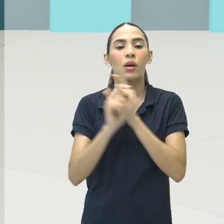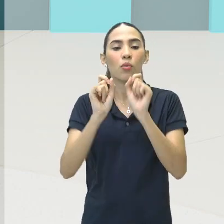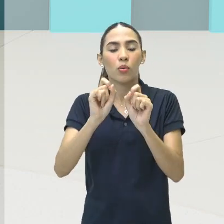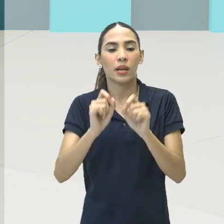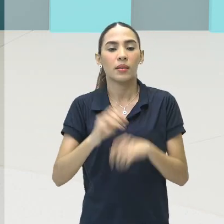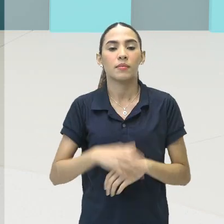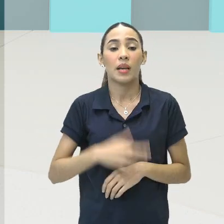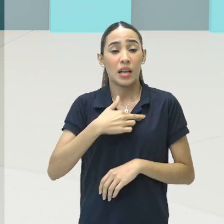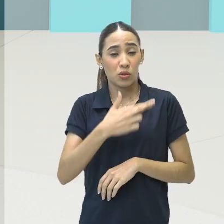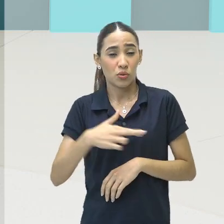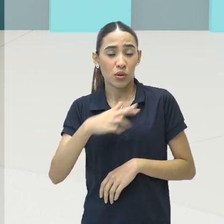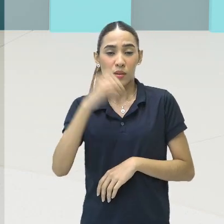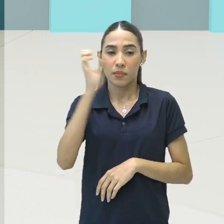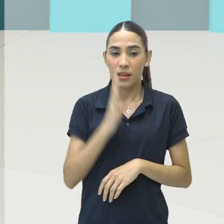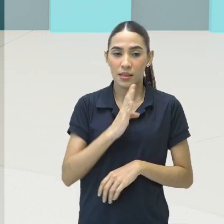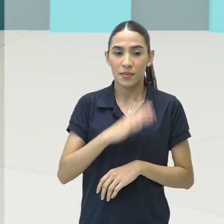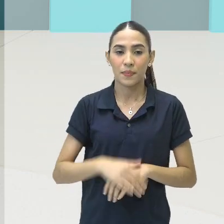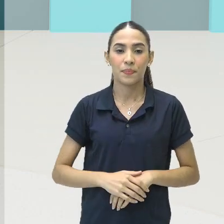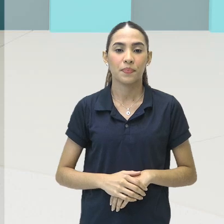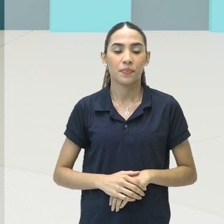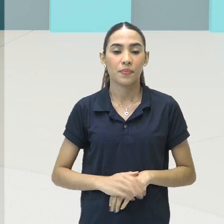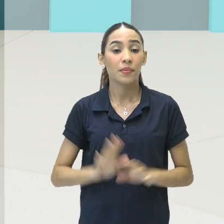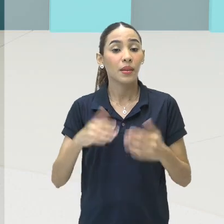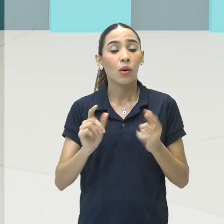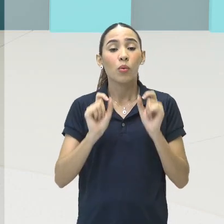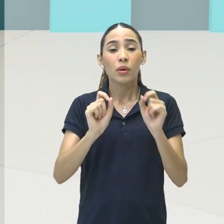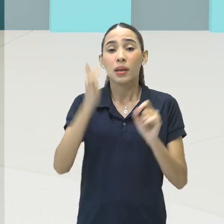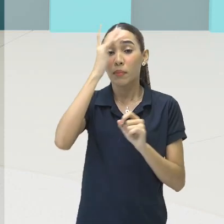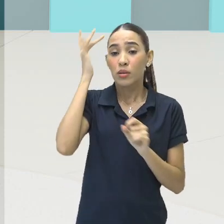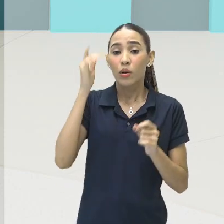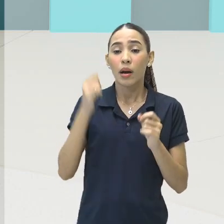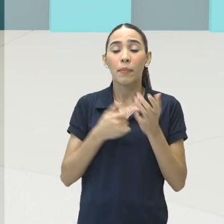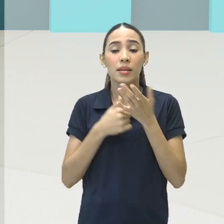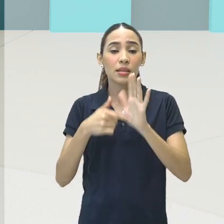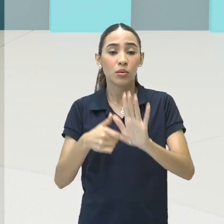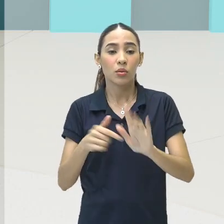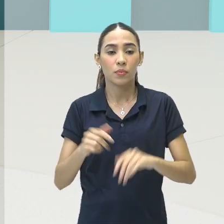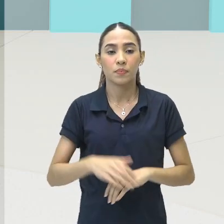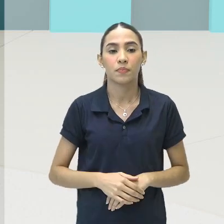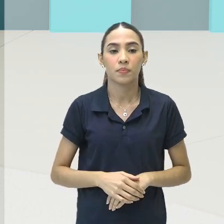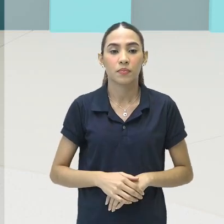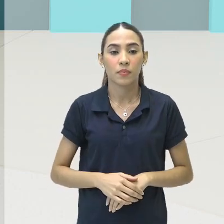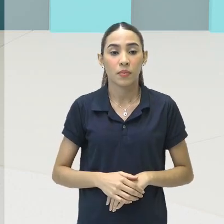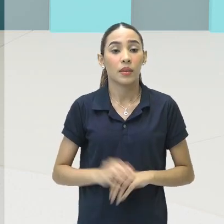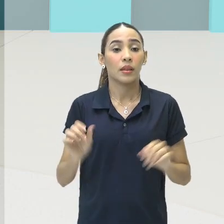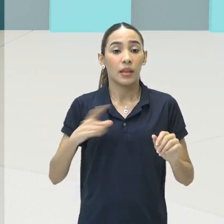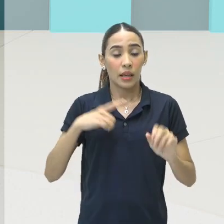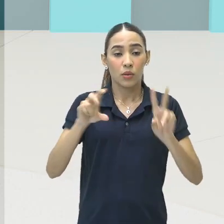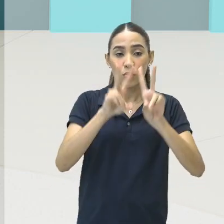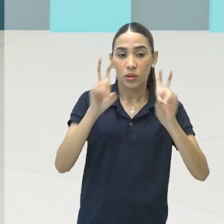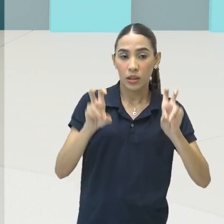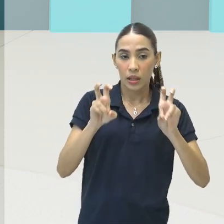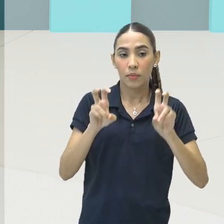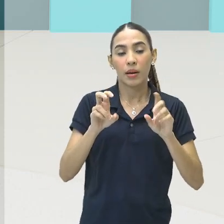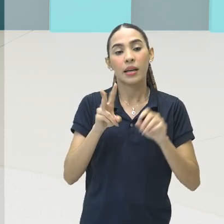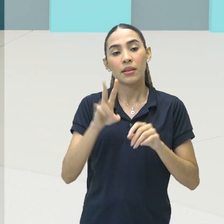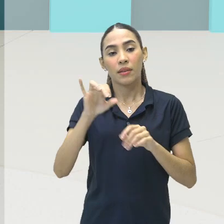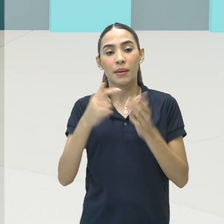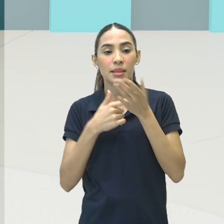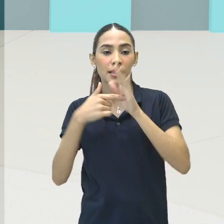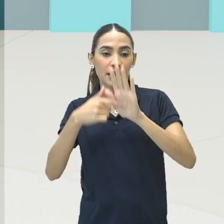intolerância religiosa no Brasil. Então, o que a pessoa trouxe aí? Né? Eu tenho o tema e eu vou trazer a